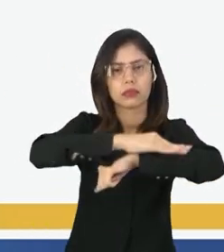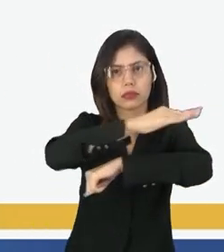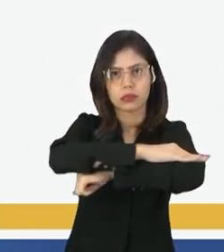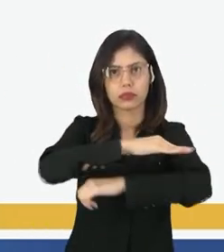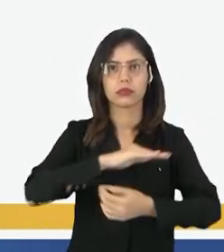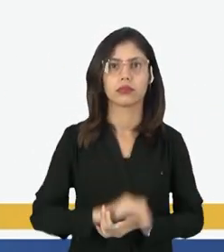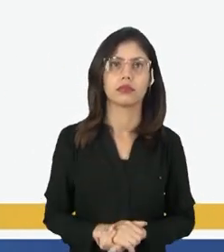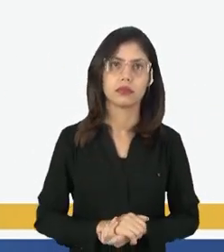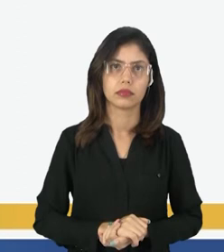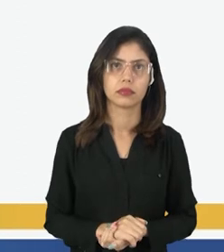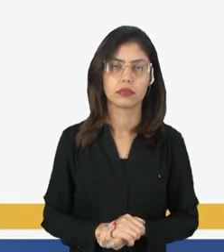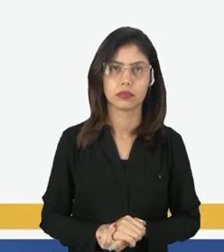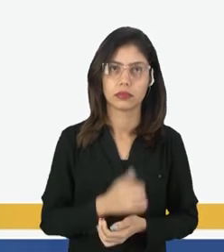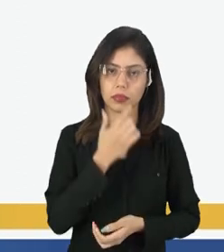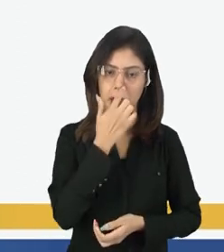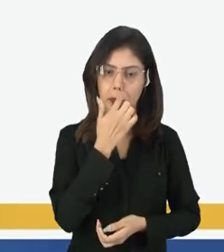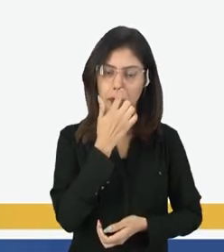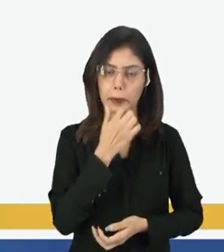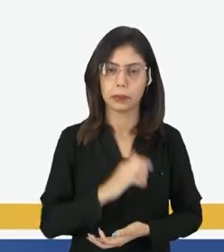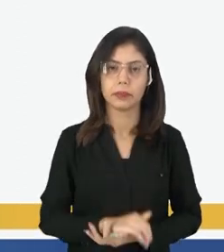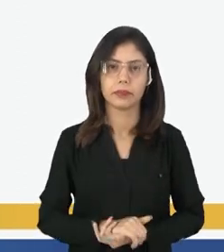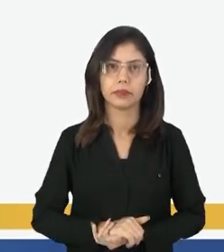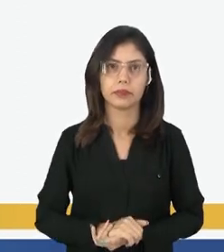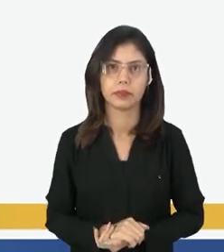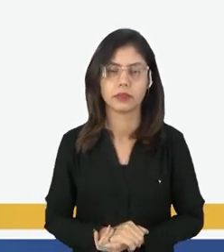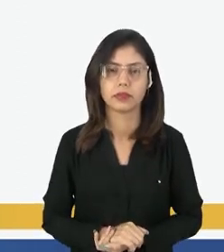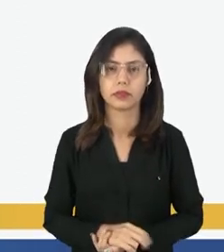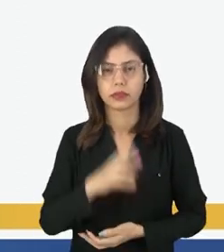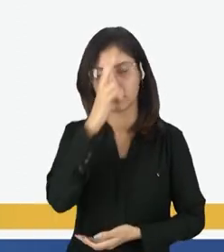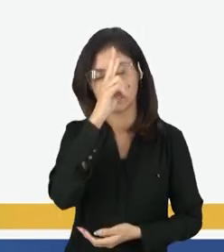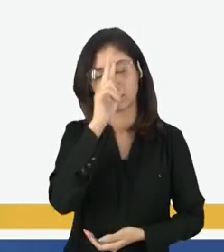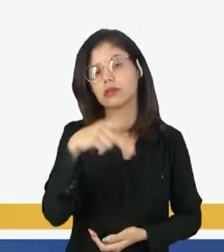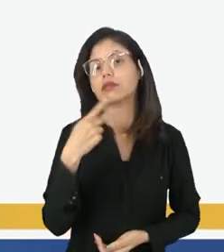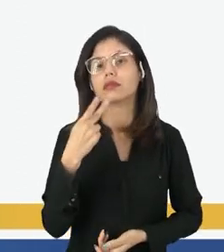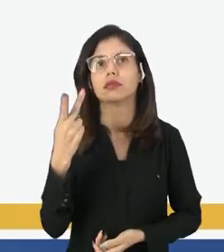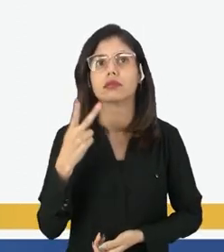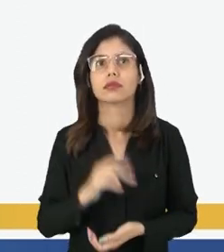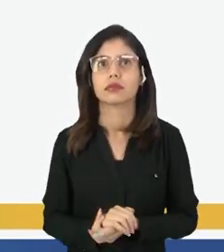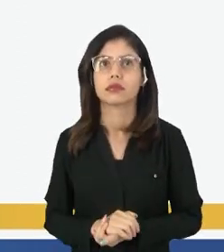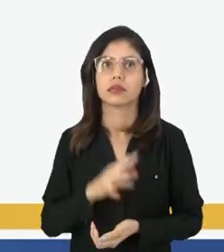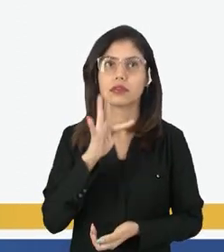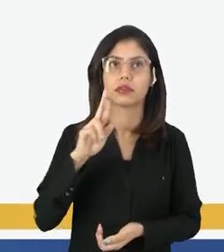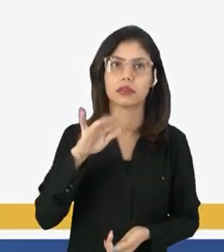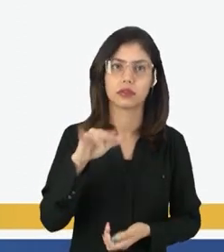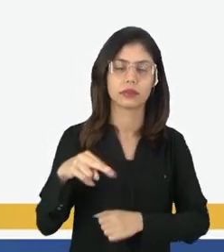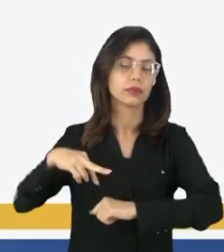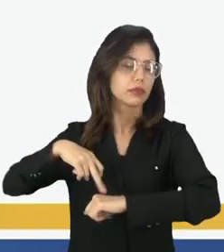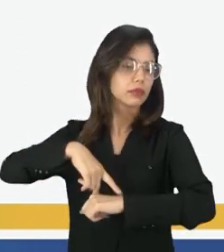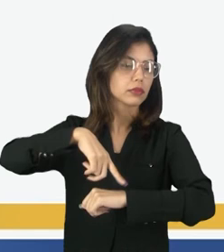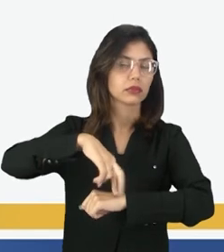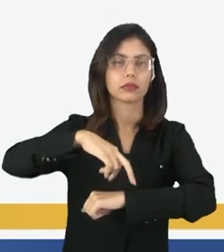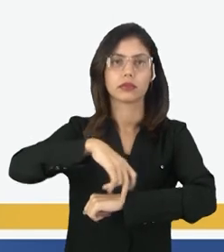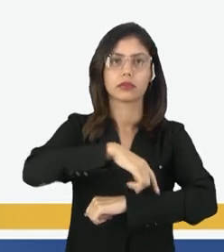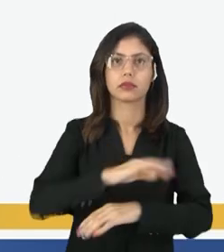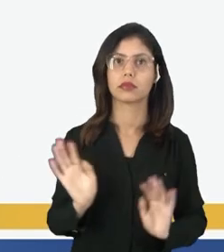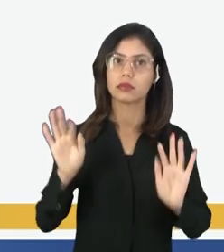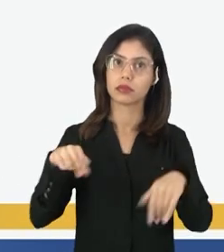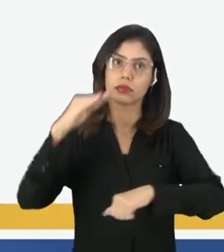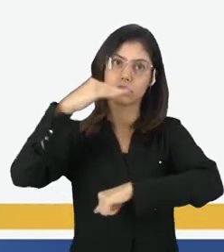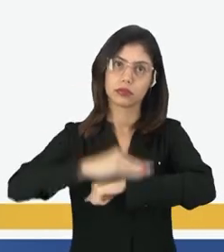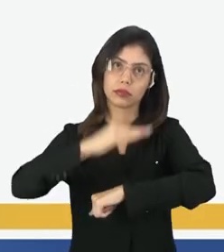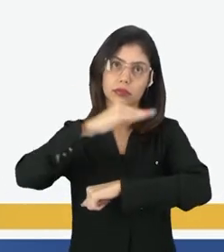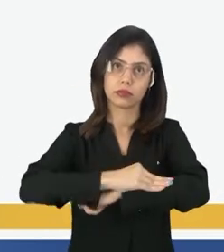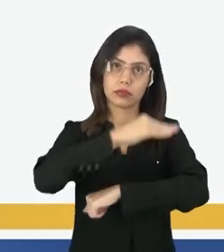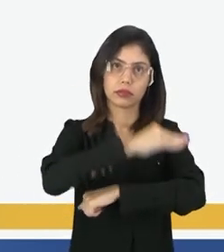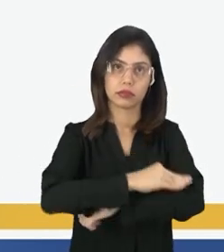características físicas de um sapo é né Bruno início falou que ele era farris tinha dado em pé aí no finalzinho